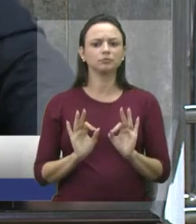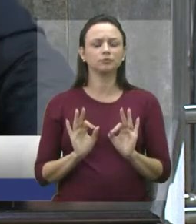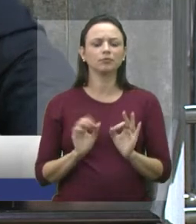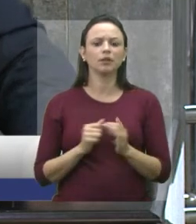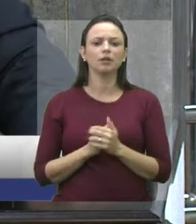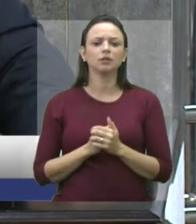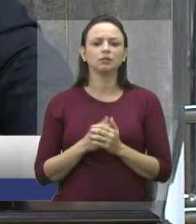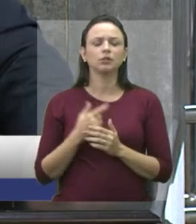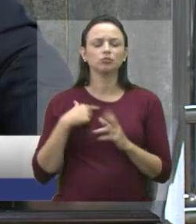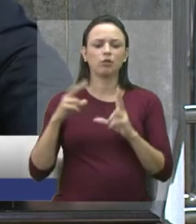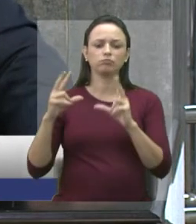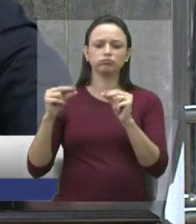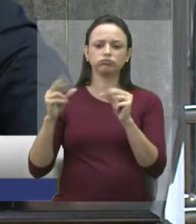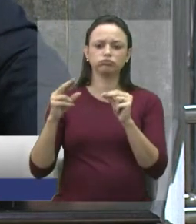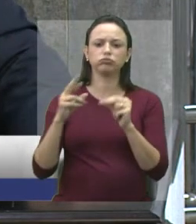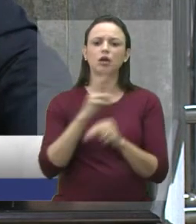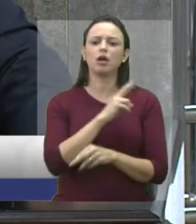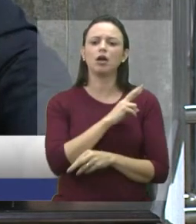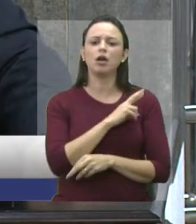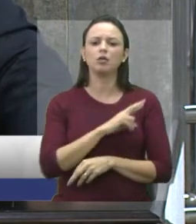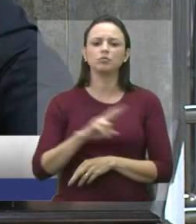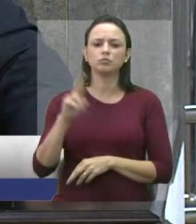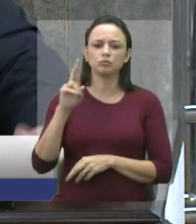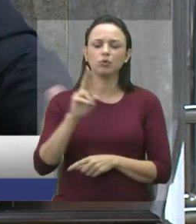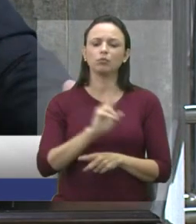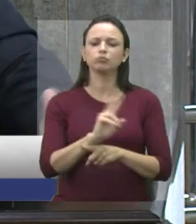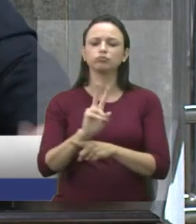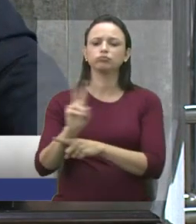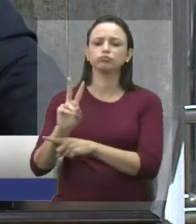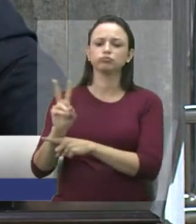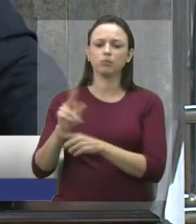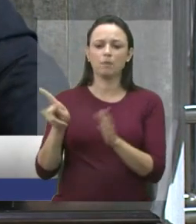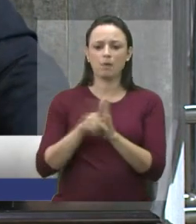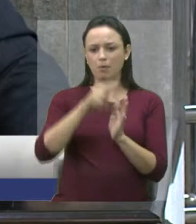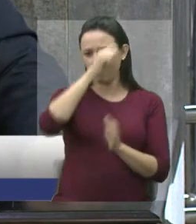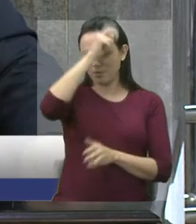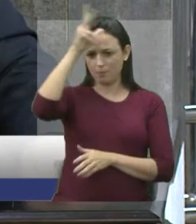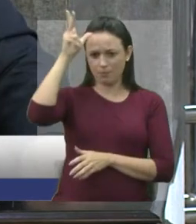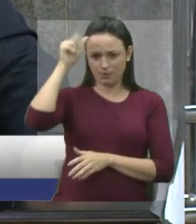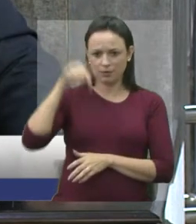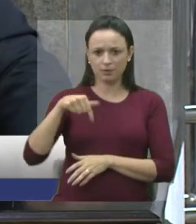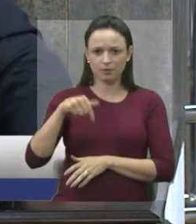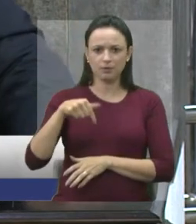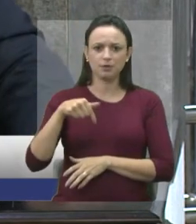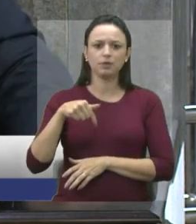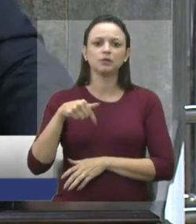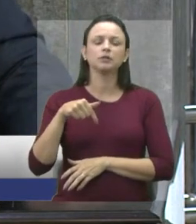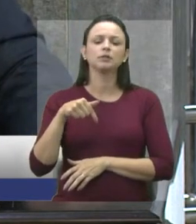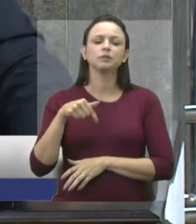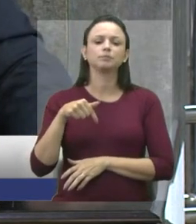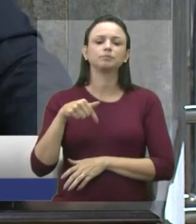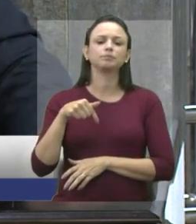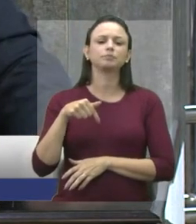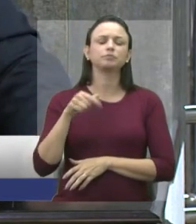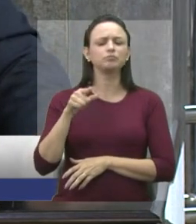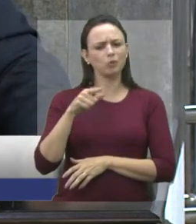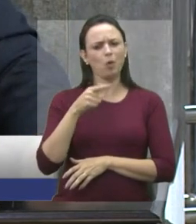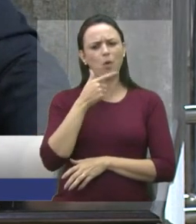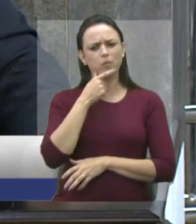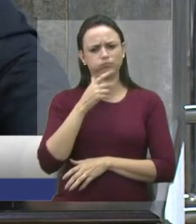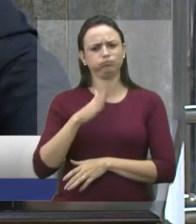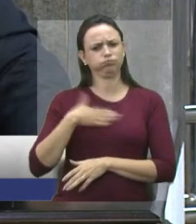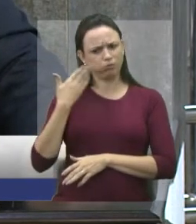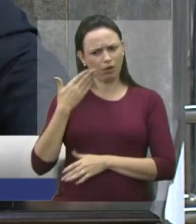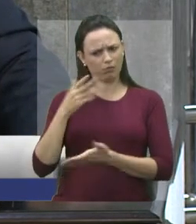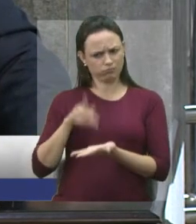Conversei com o responsável da Guarda Municipal, a Guarda Patrimônio, onde ele ficou surpreso com o